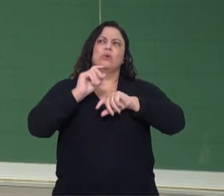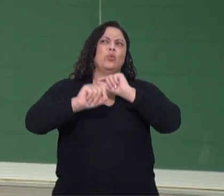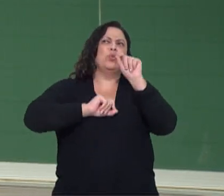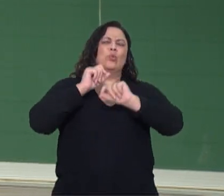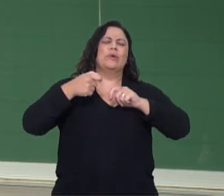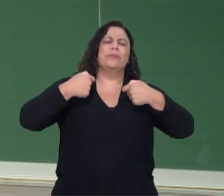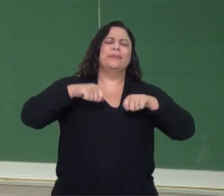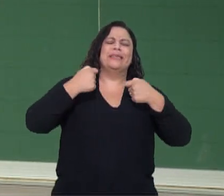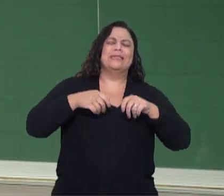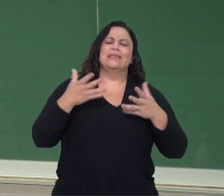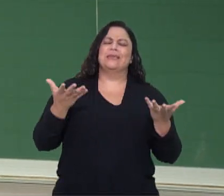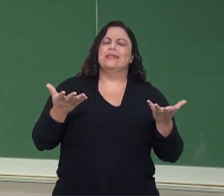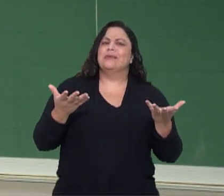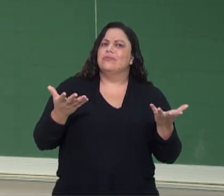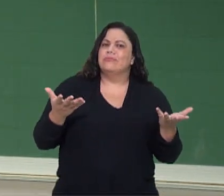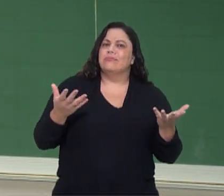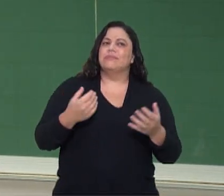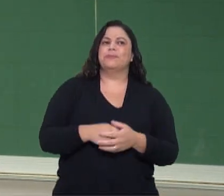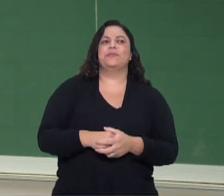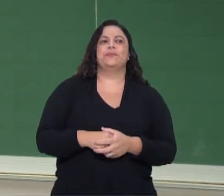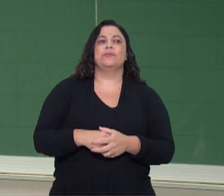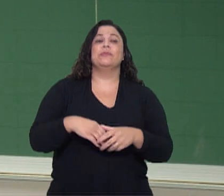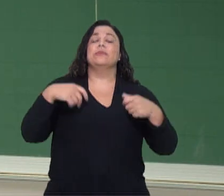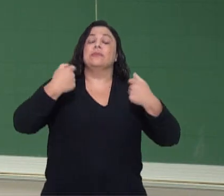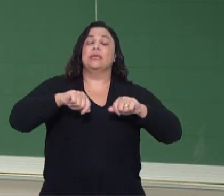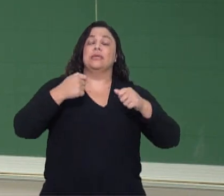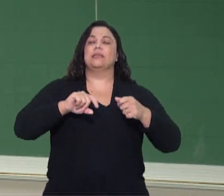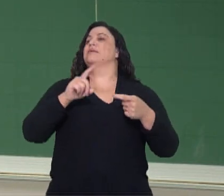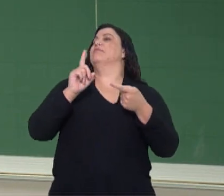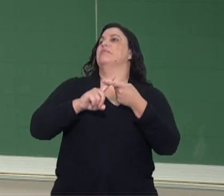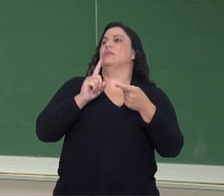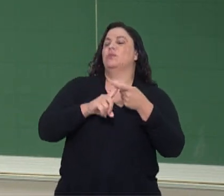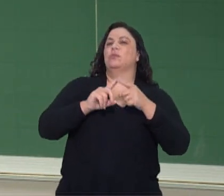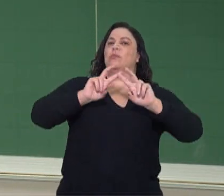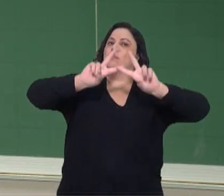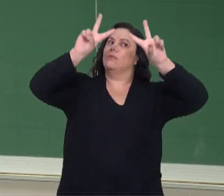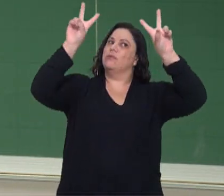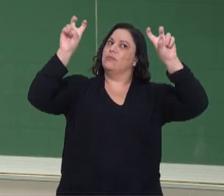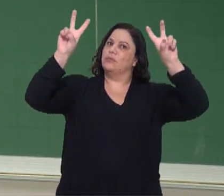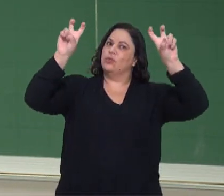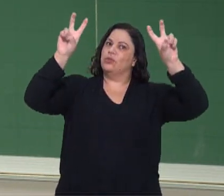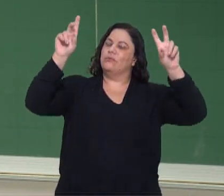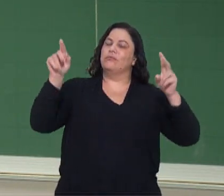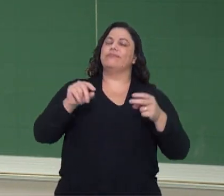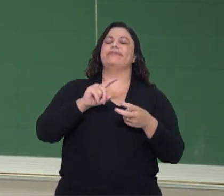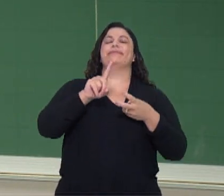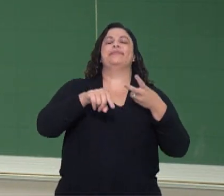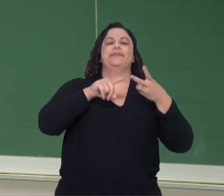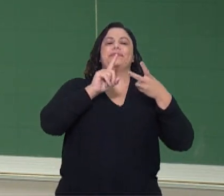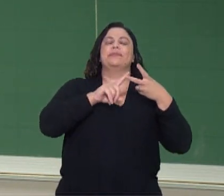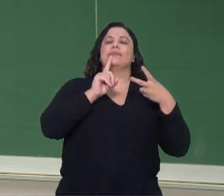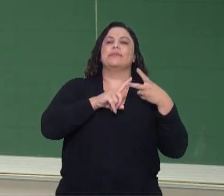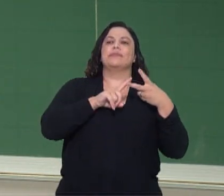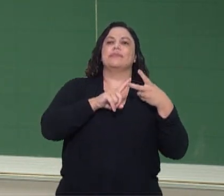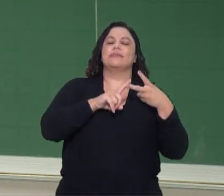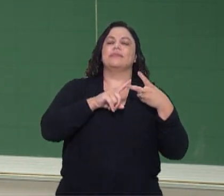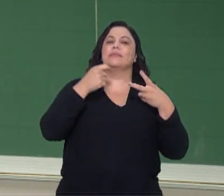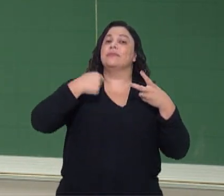Quais são esses elementos? Eu preciso na notícia de um título, eu preciso na notícia de